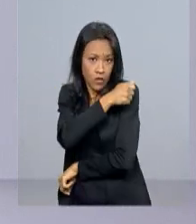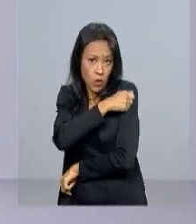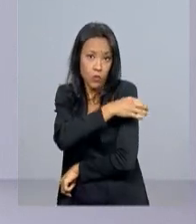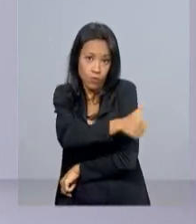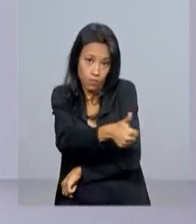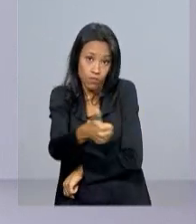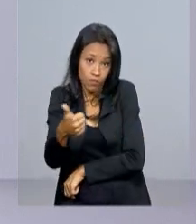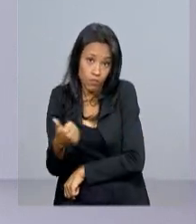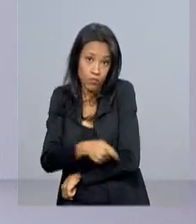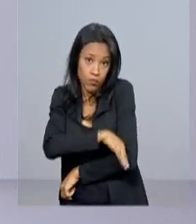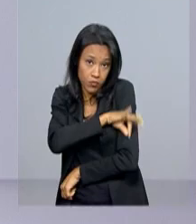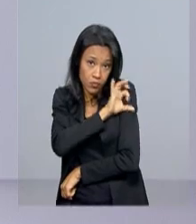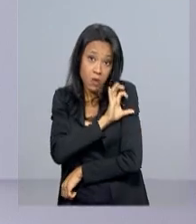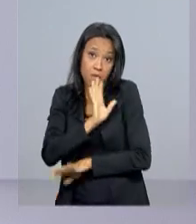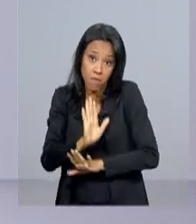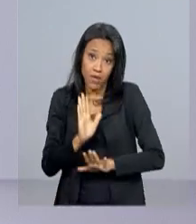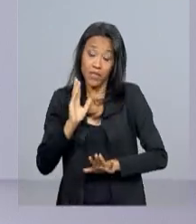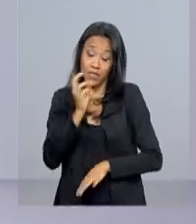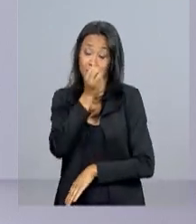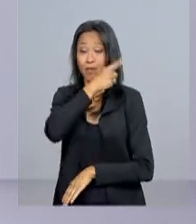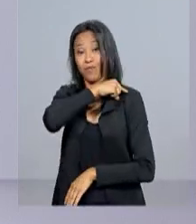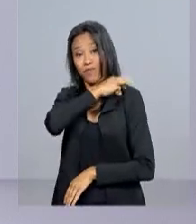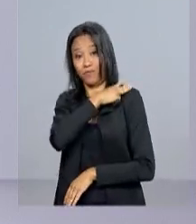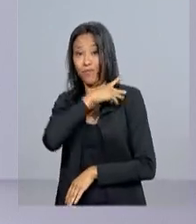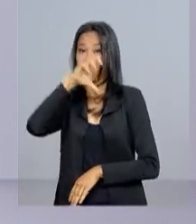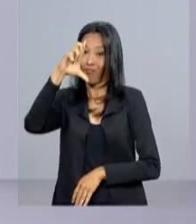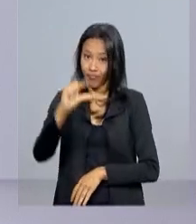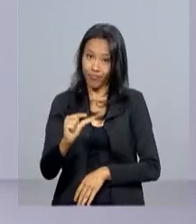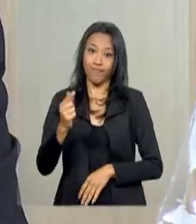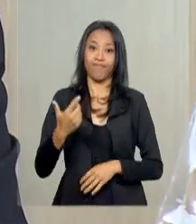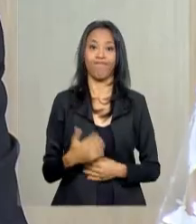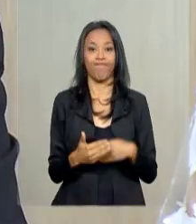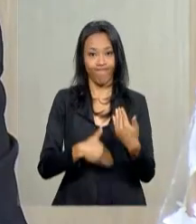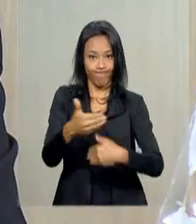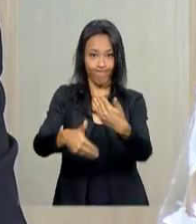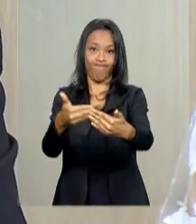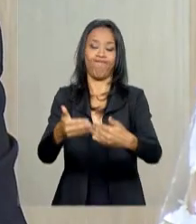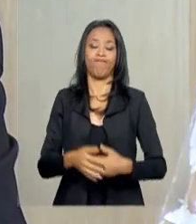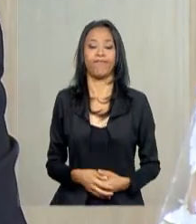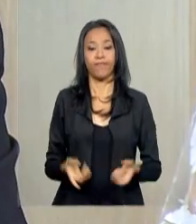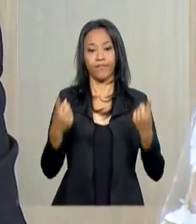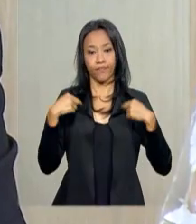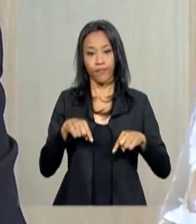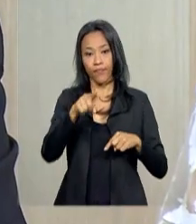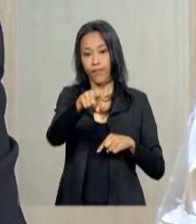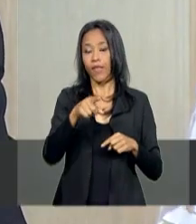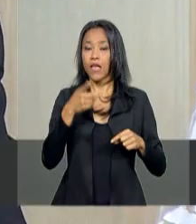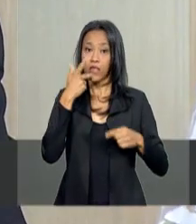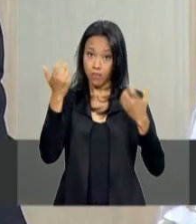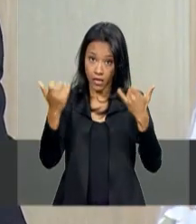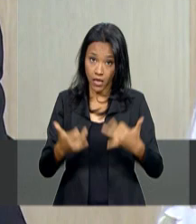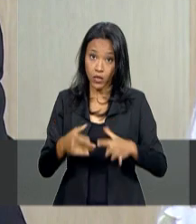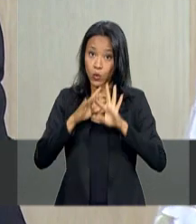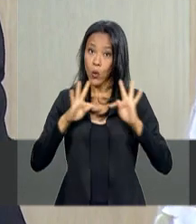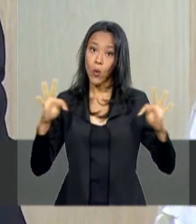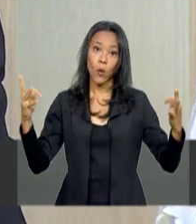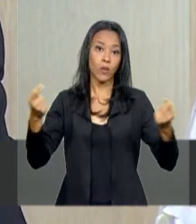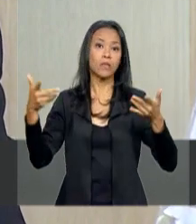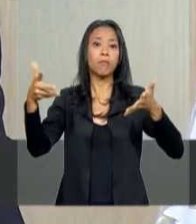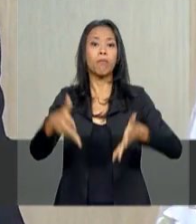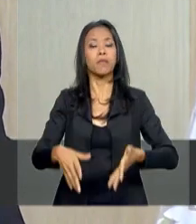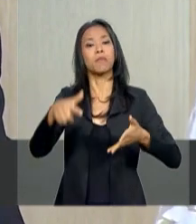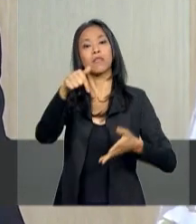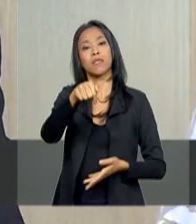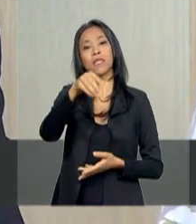fundamental, a evolução no ensino médio foi pequena. Todas as regiões brasileiras na participação tiveram mais de 70%.